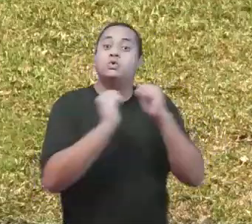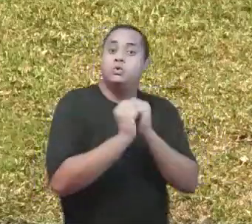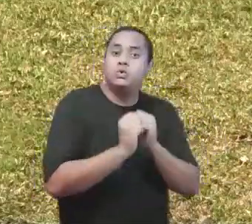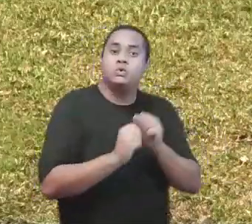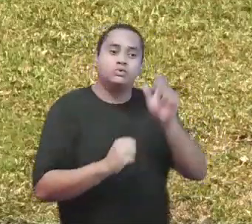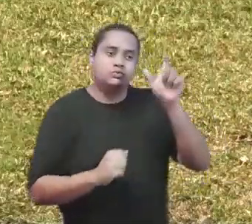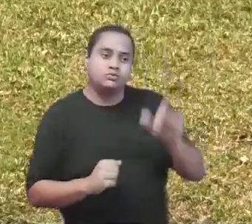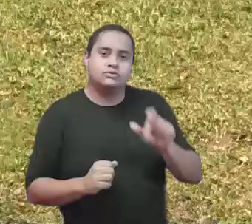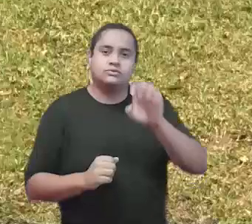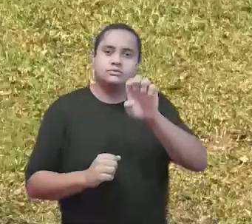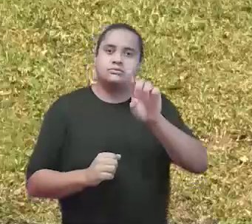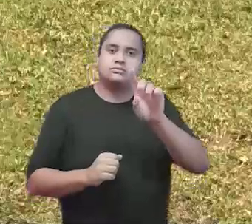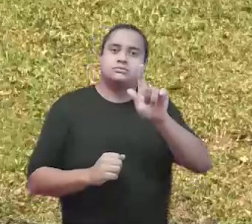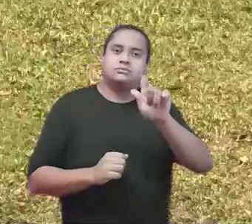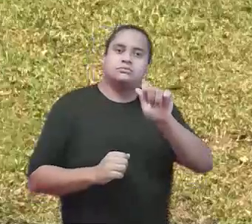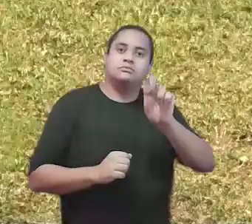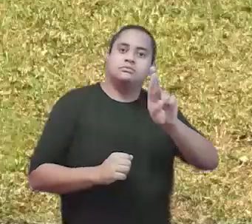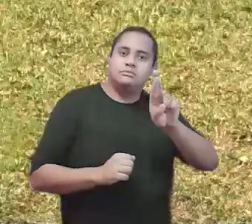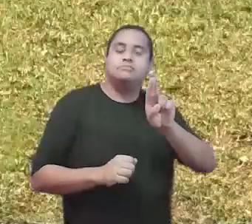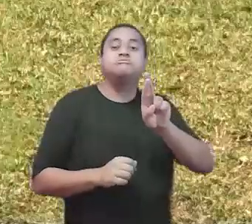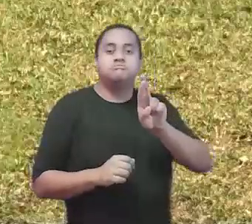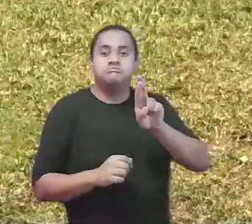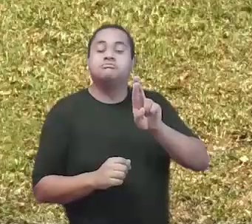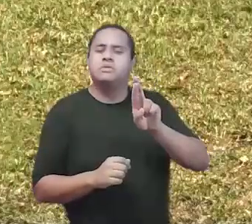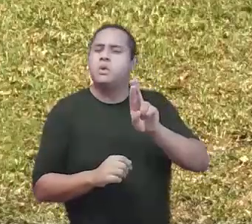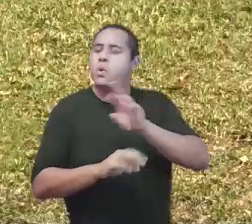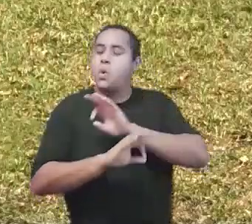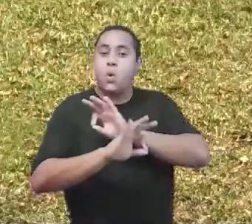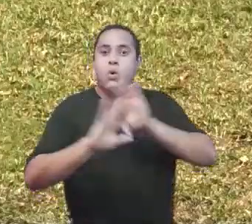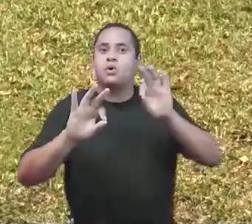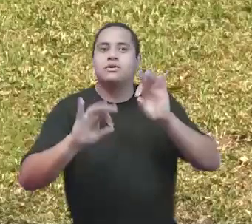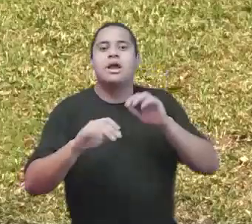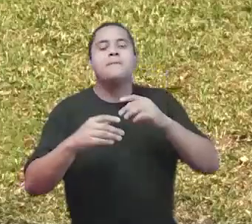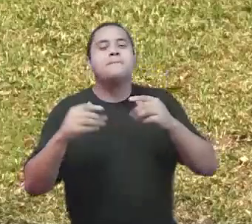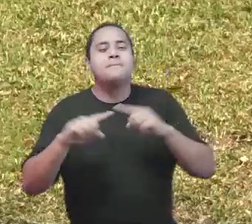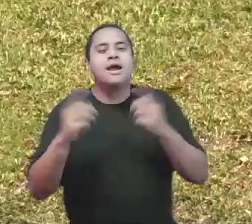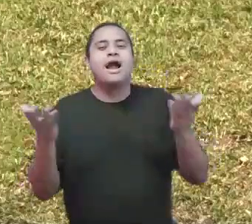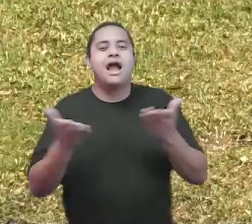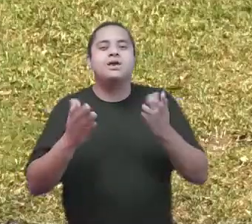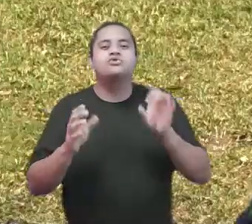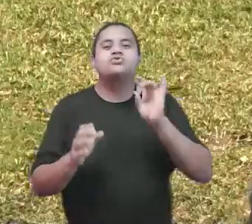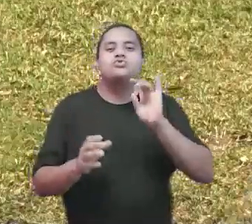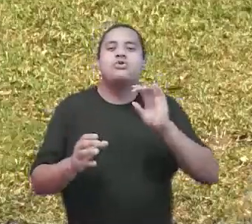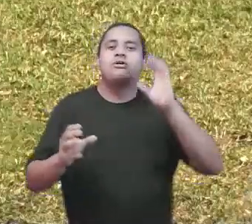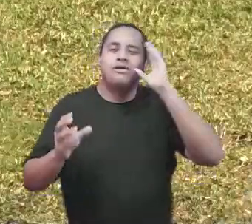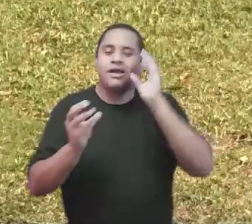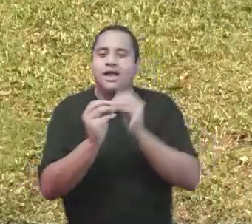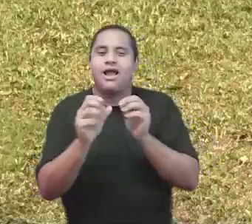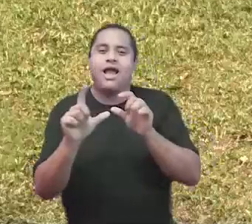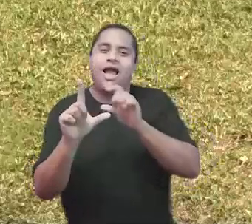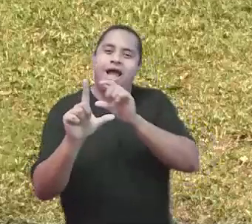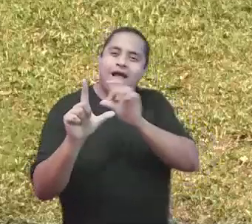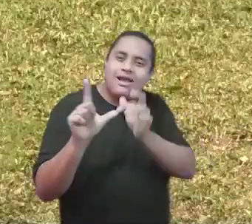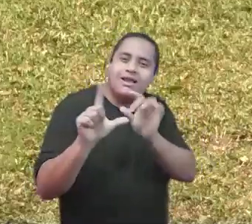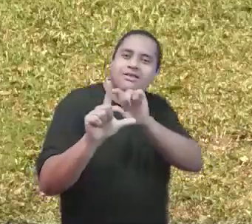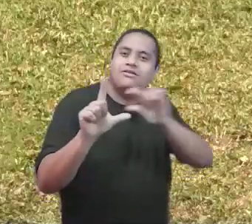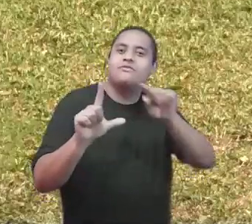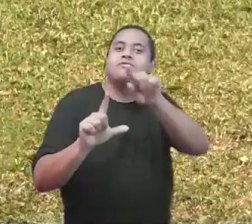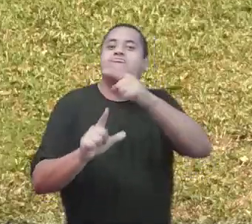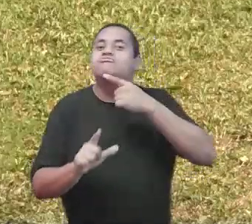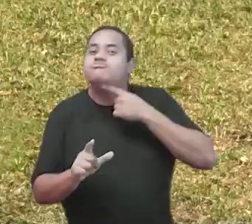sincronicidade com Edgar Gouveia, mas por enquanto eu queria só deixar o link aqui para quando você